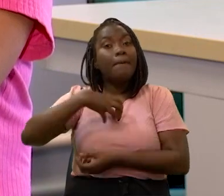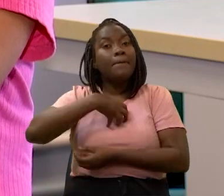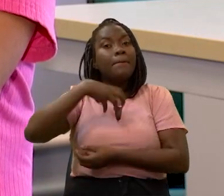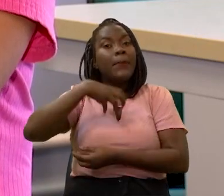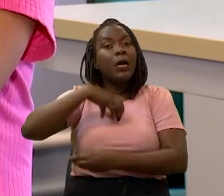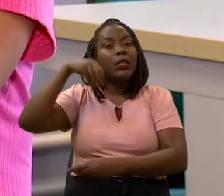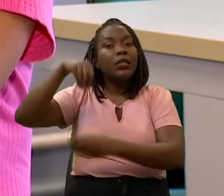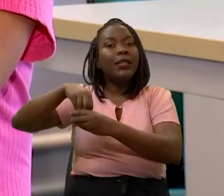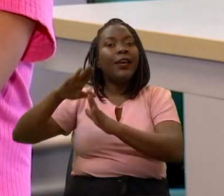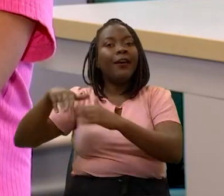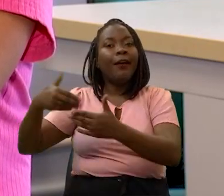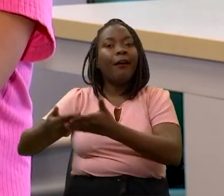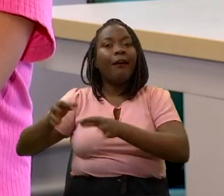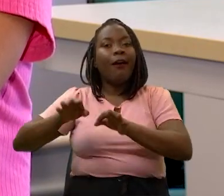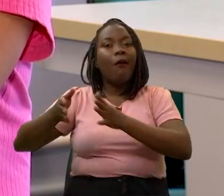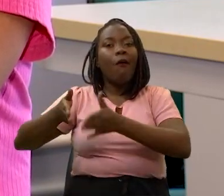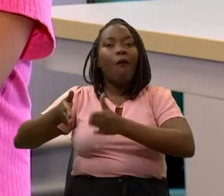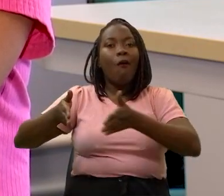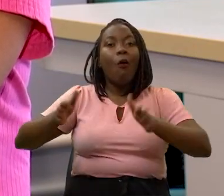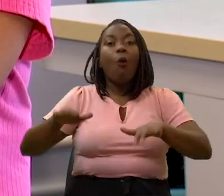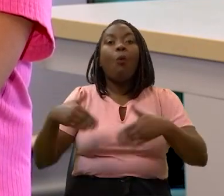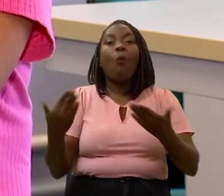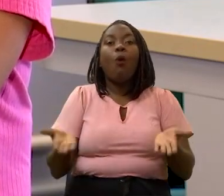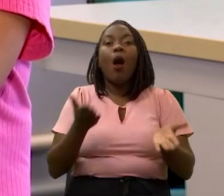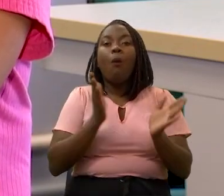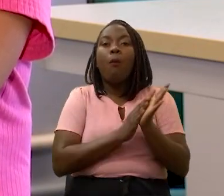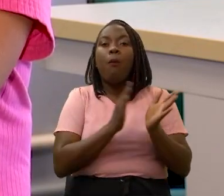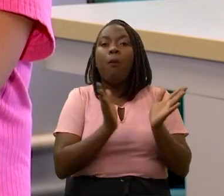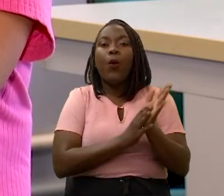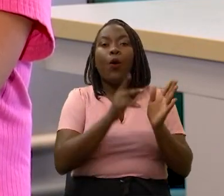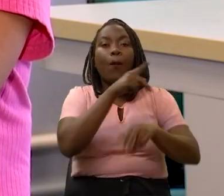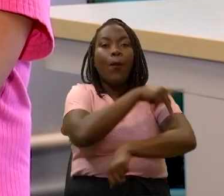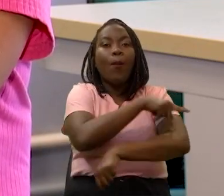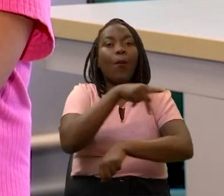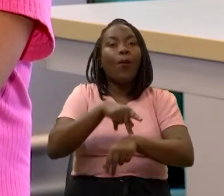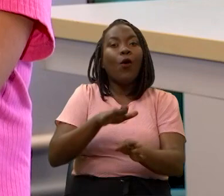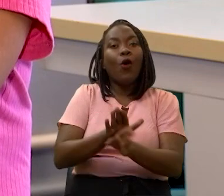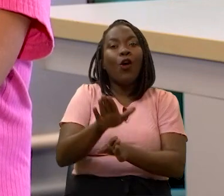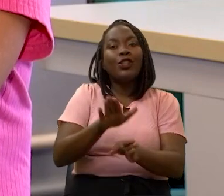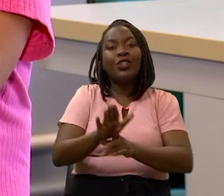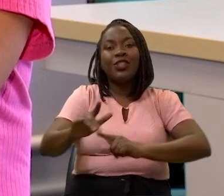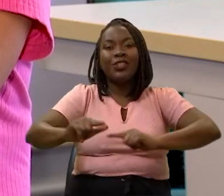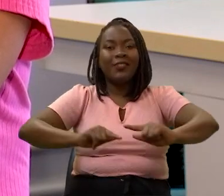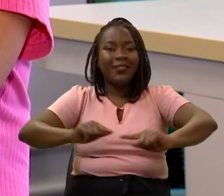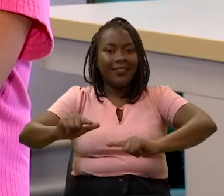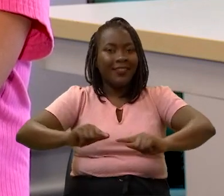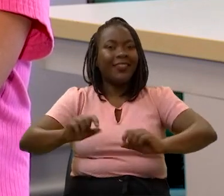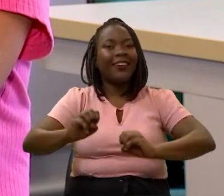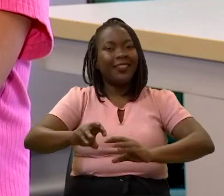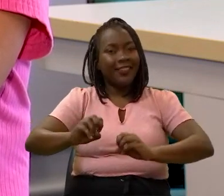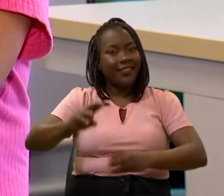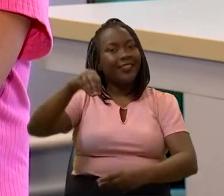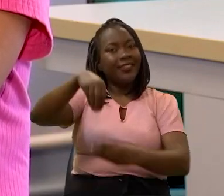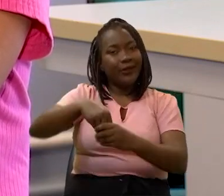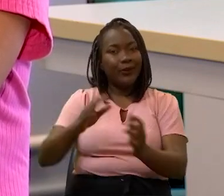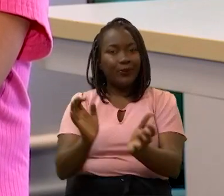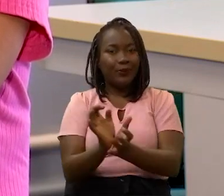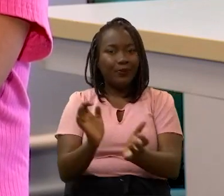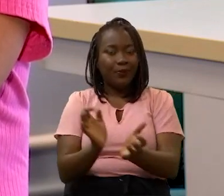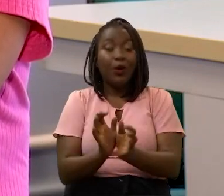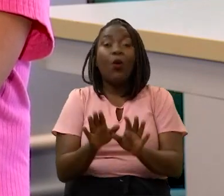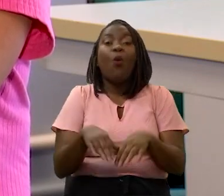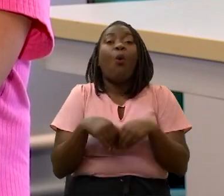a maneira como a escola se organiza, qual é a proposta pedagógica que orienta o trabalho educacional